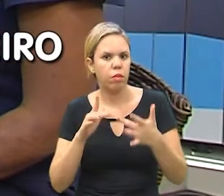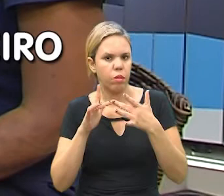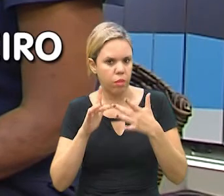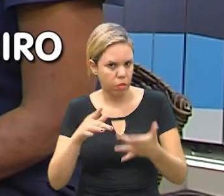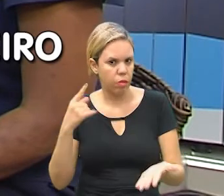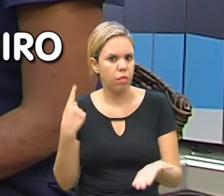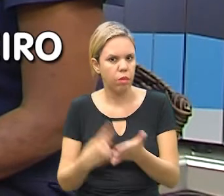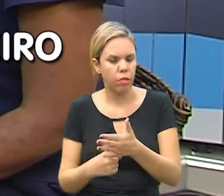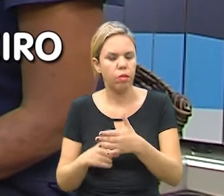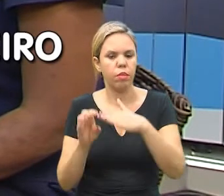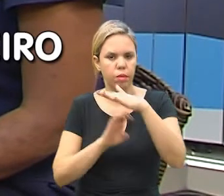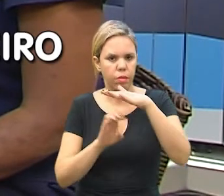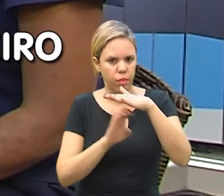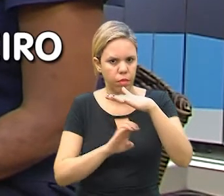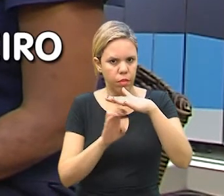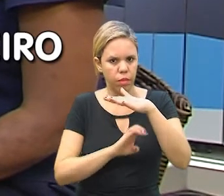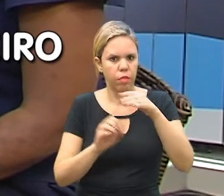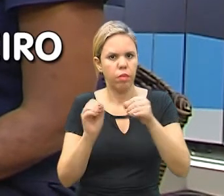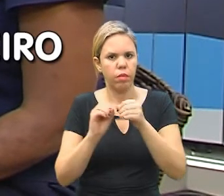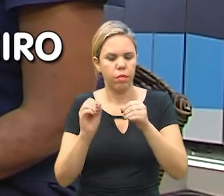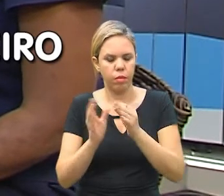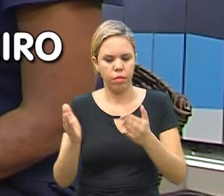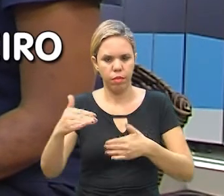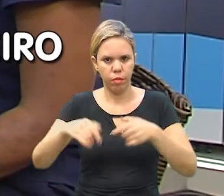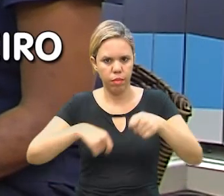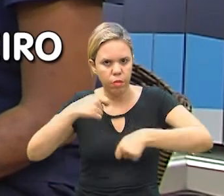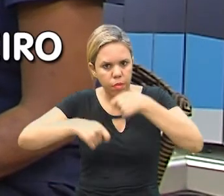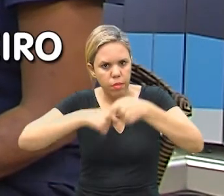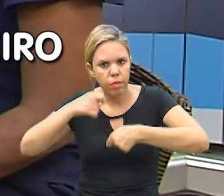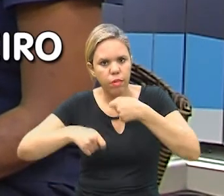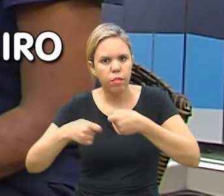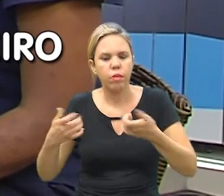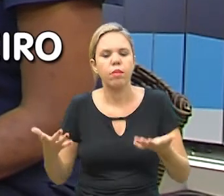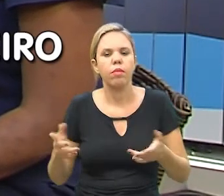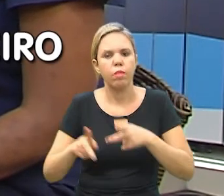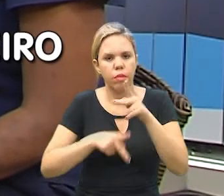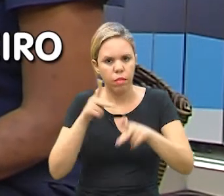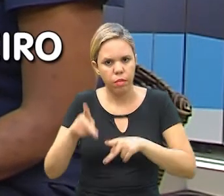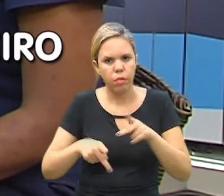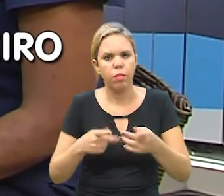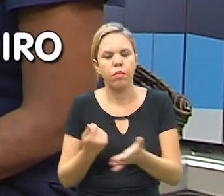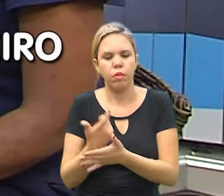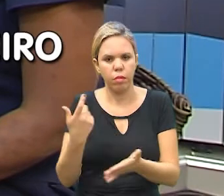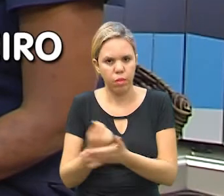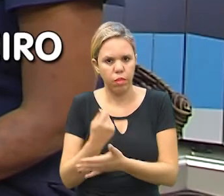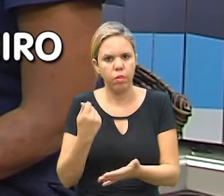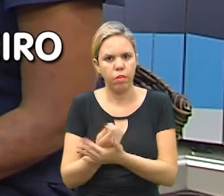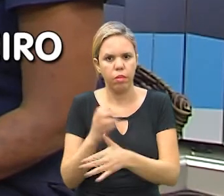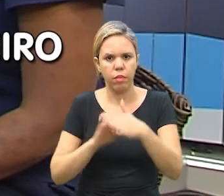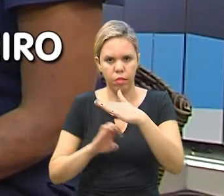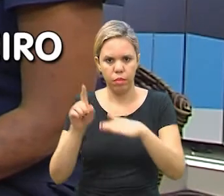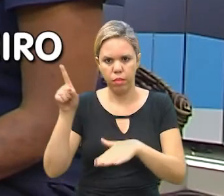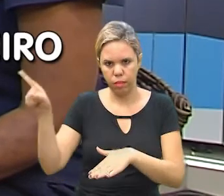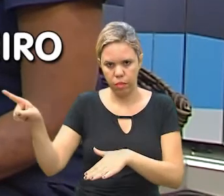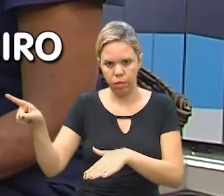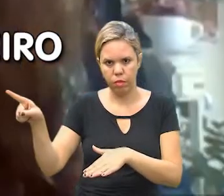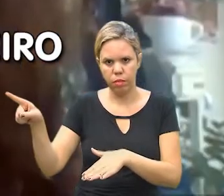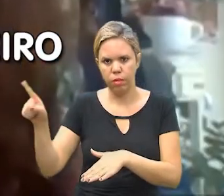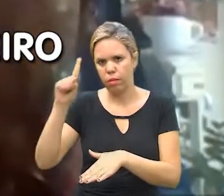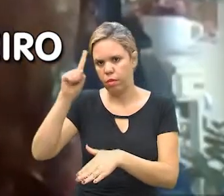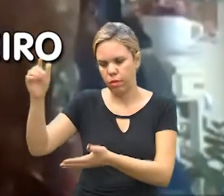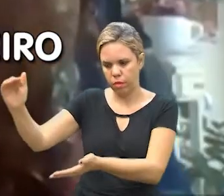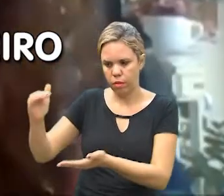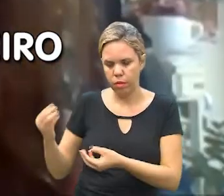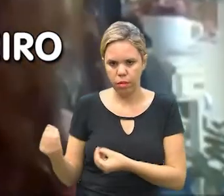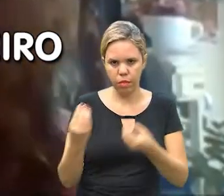com algumas empresas que fazem cestas básicas. As pessoas podem comprar direto dessas empresas que